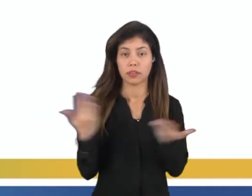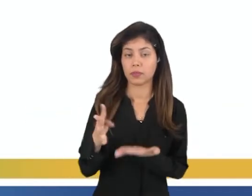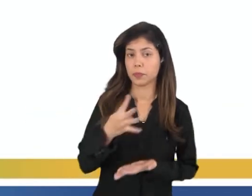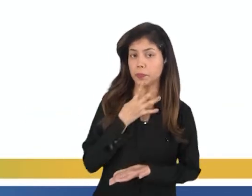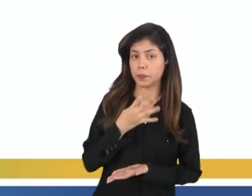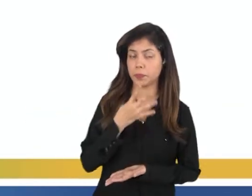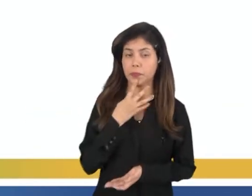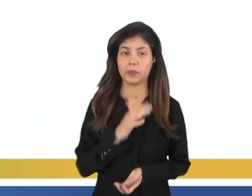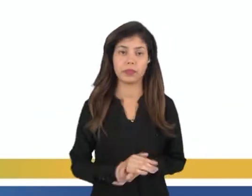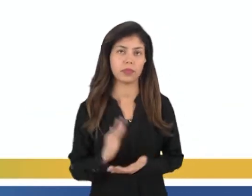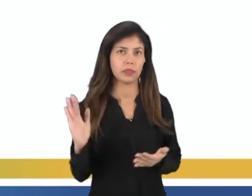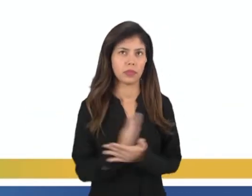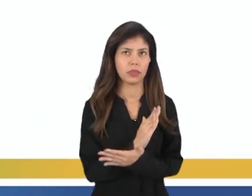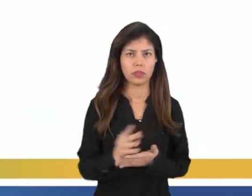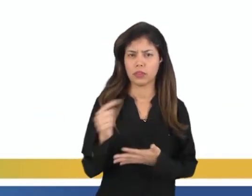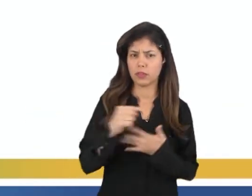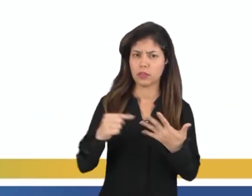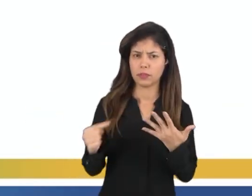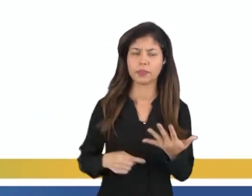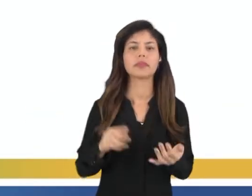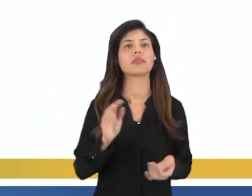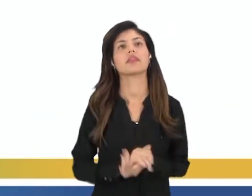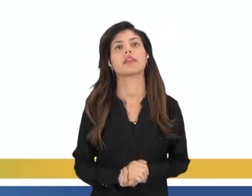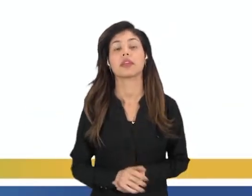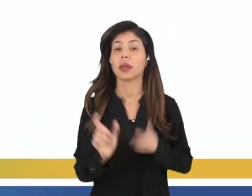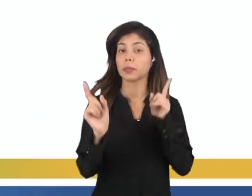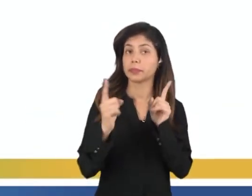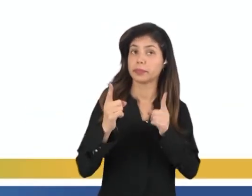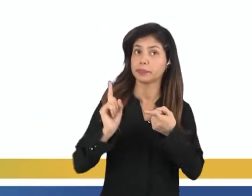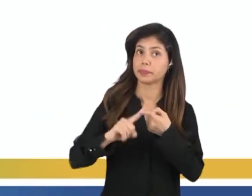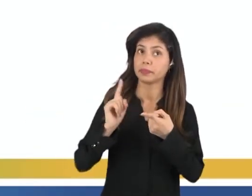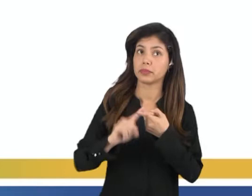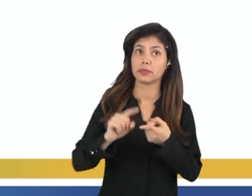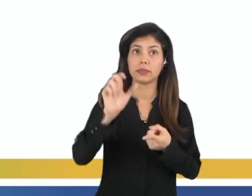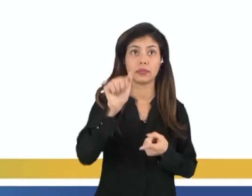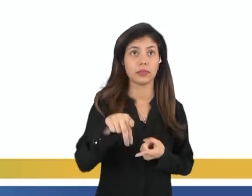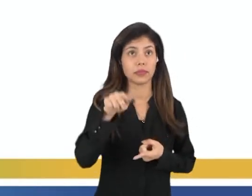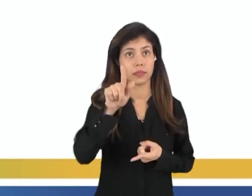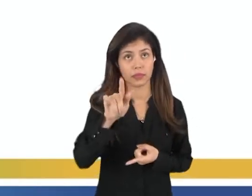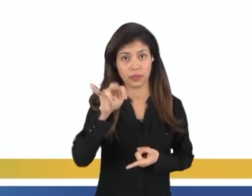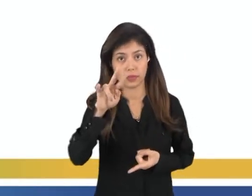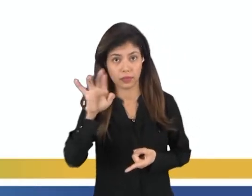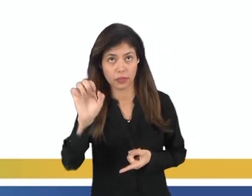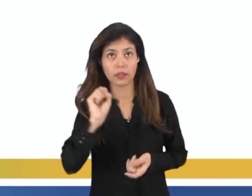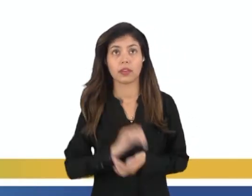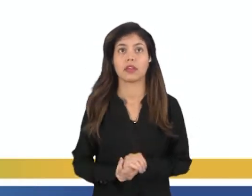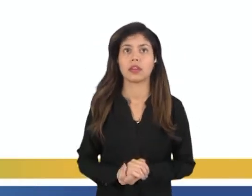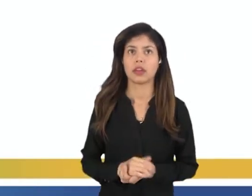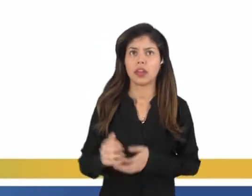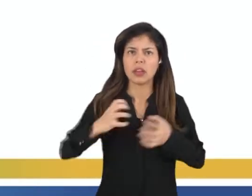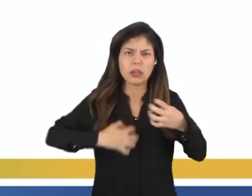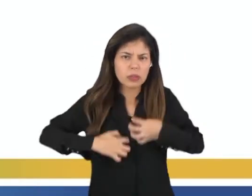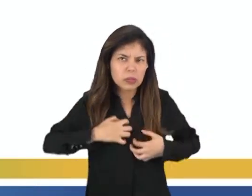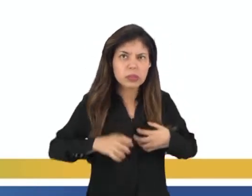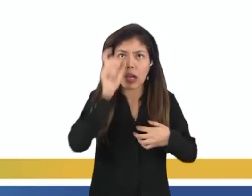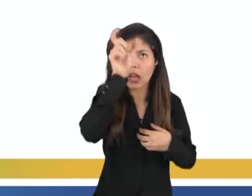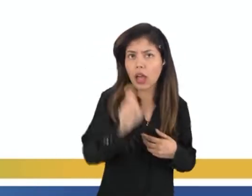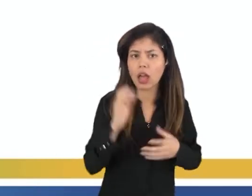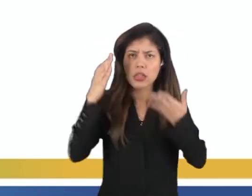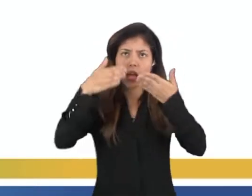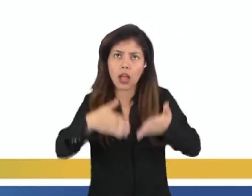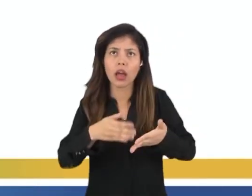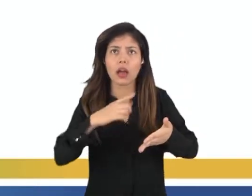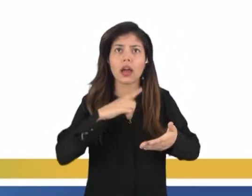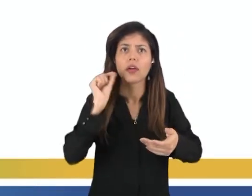conhecer agora alguns tipos de fanfic. A primeira que nós temos é a angst, que é aquela angústia dos personagens